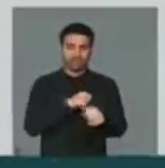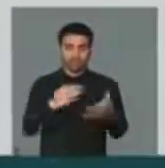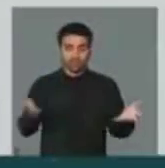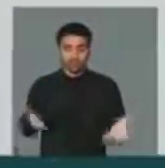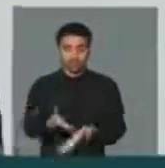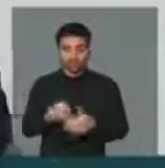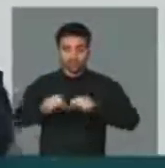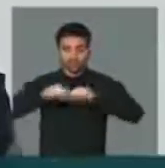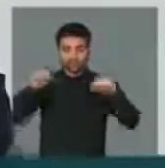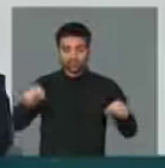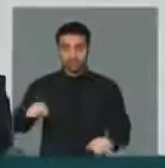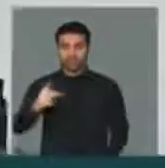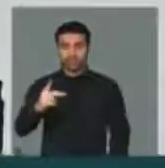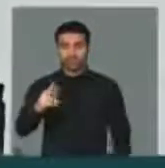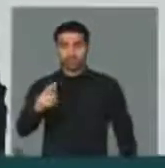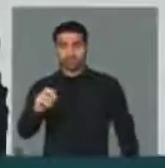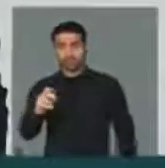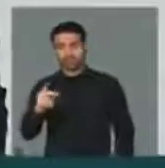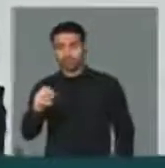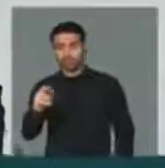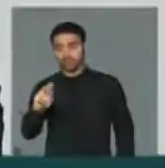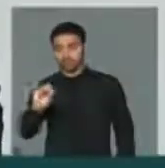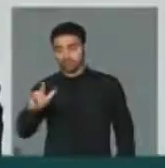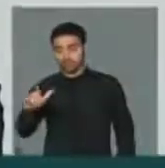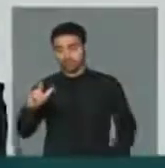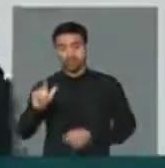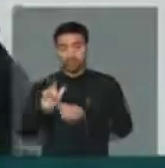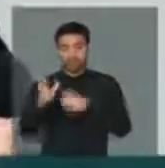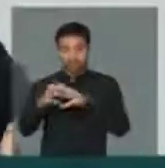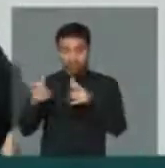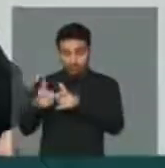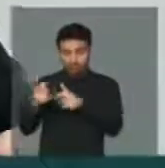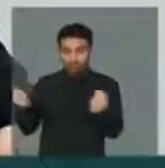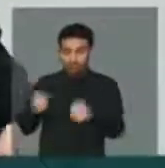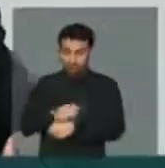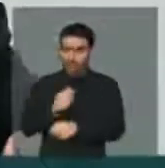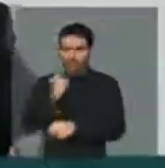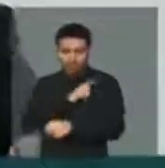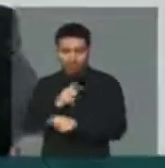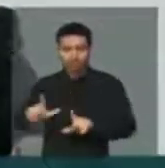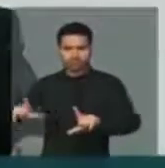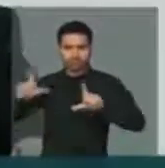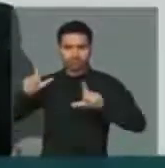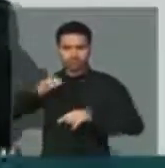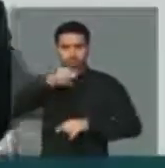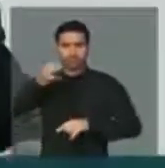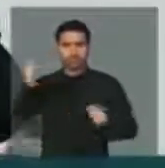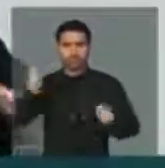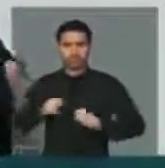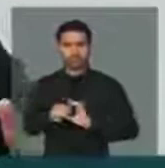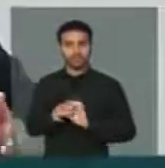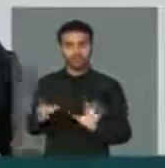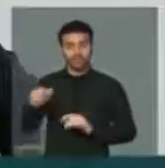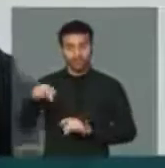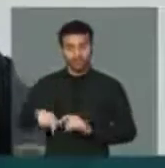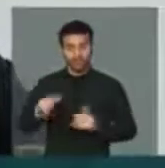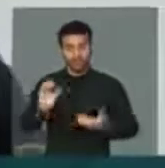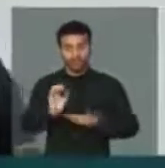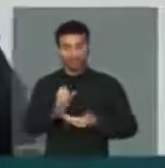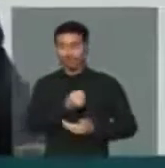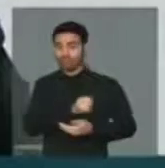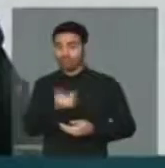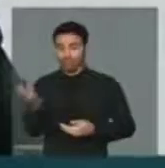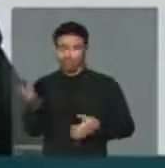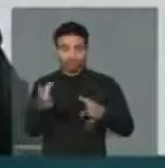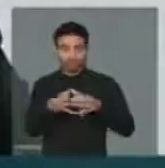proporcional, as minorias conseguem espaço. Hoje, nós vemos que aqui no parlamento, vários setores da minoria